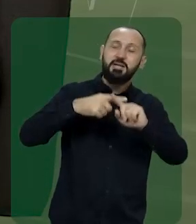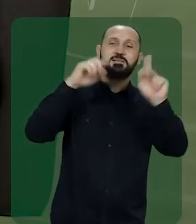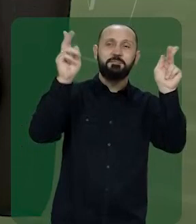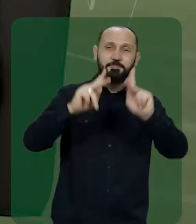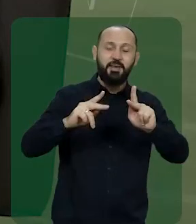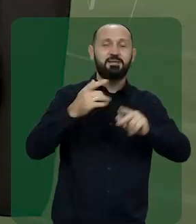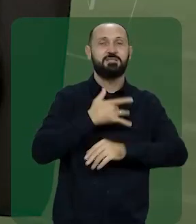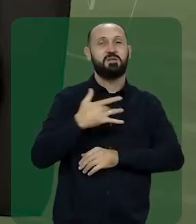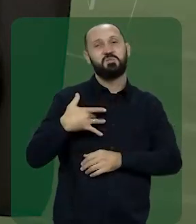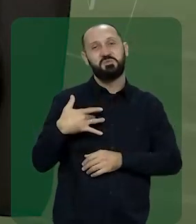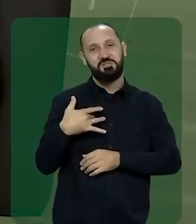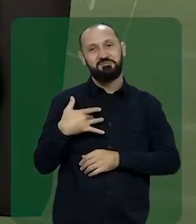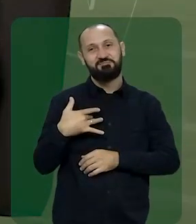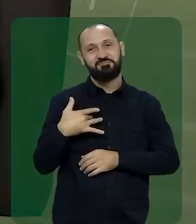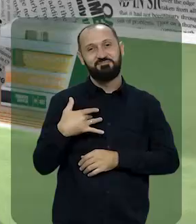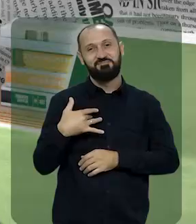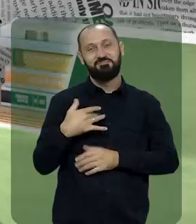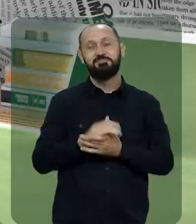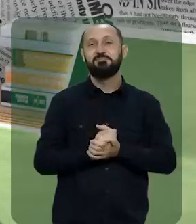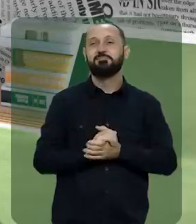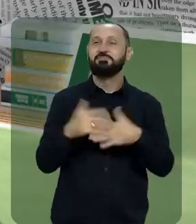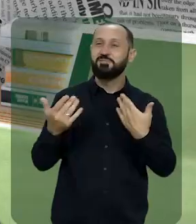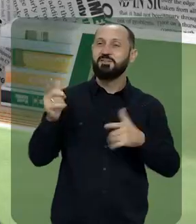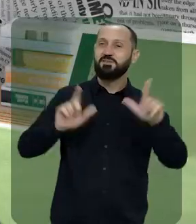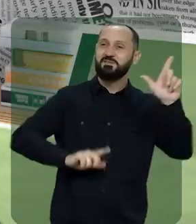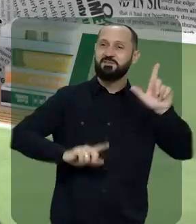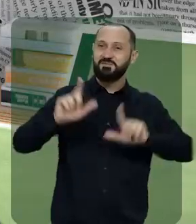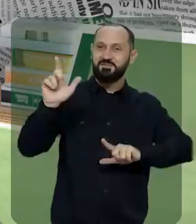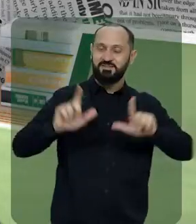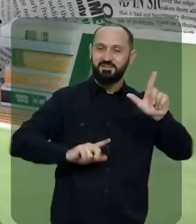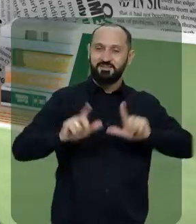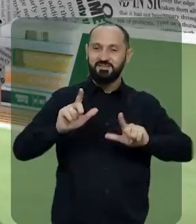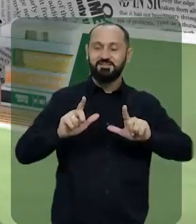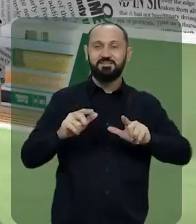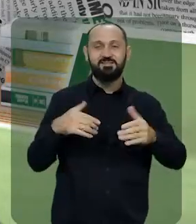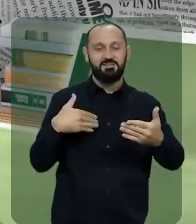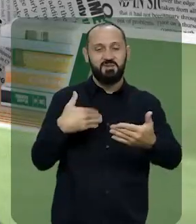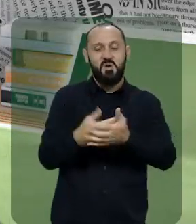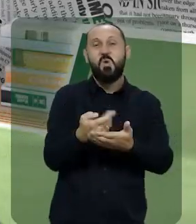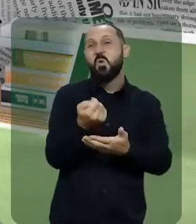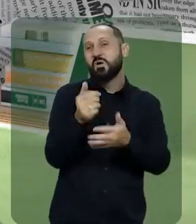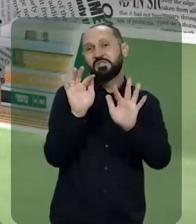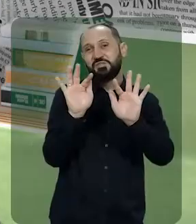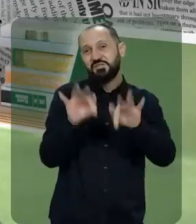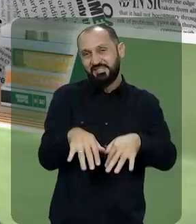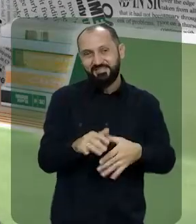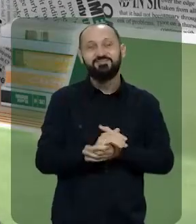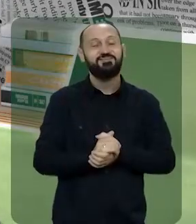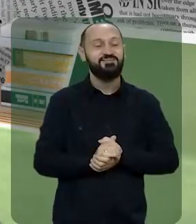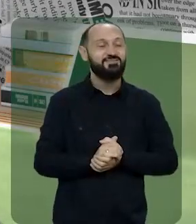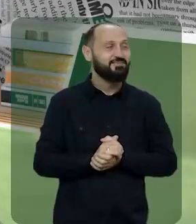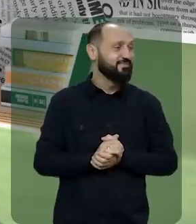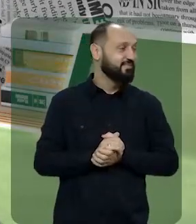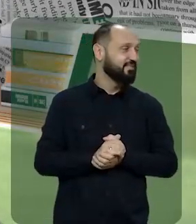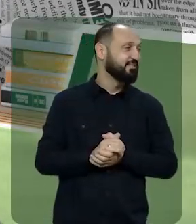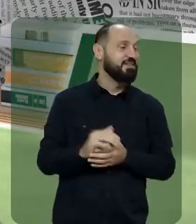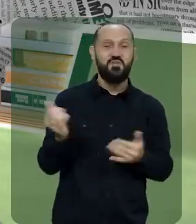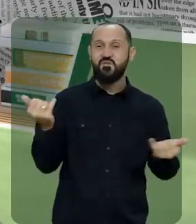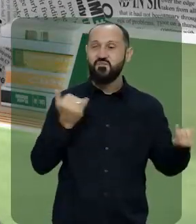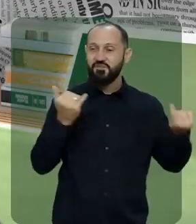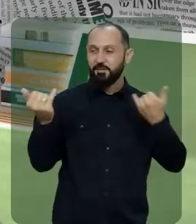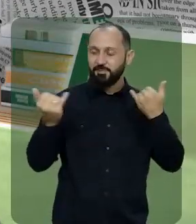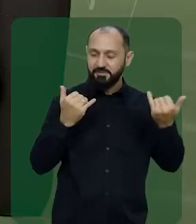nós ganhamos com isso, né? É menos sofrimento, né, mais paz, é mais saúde